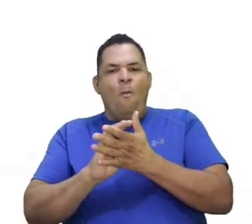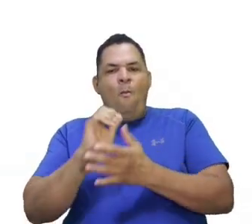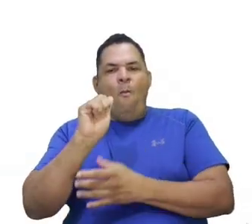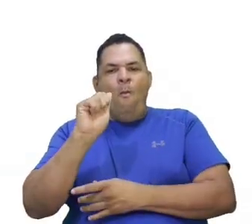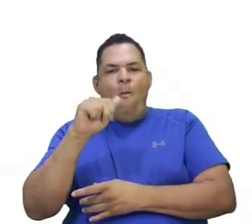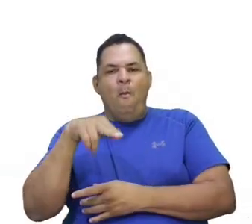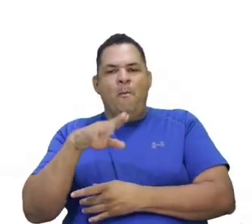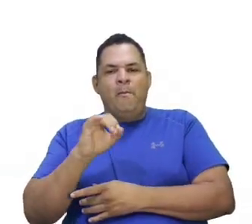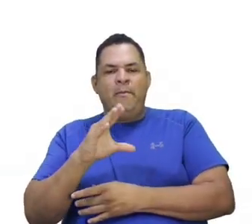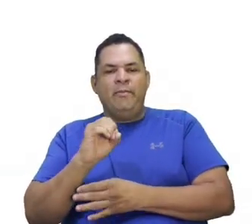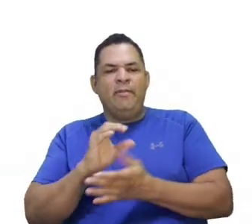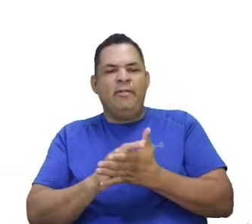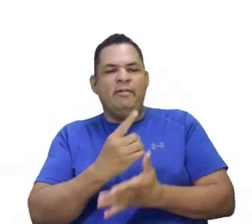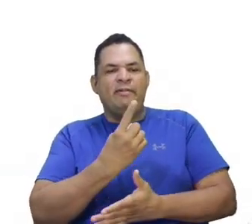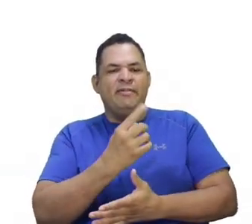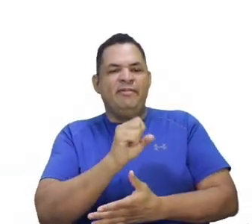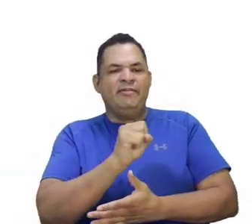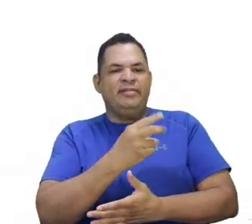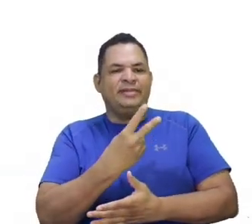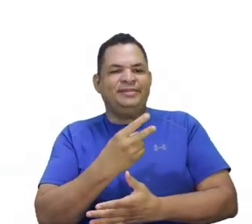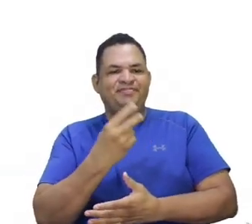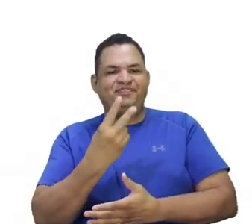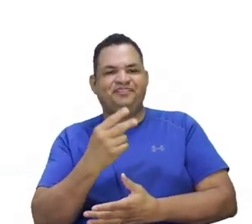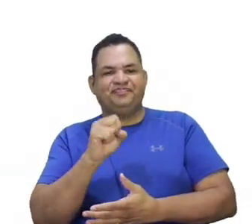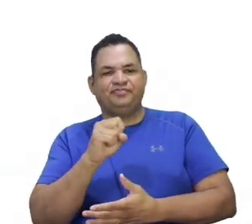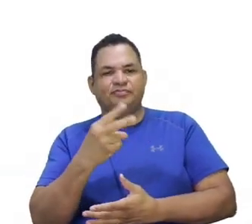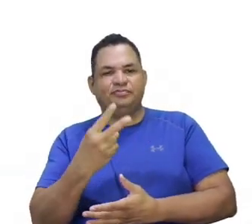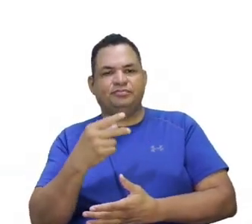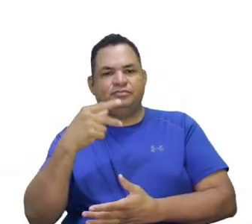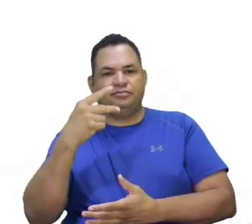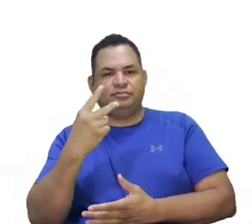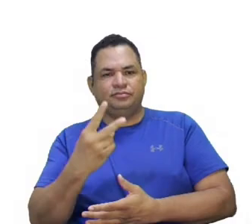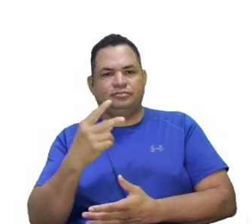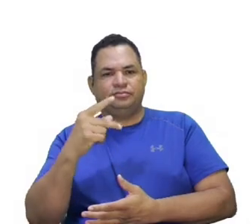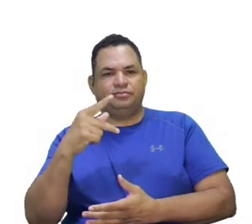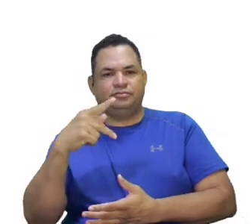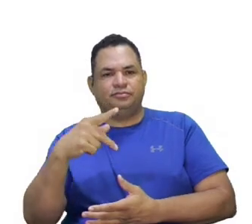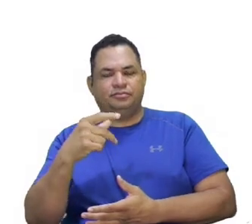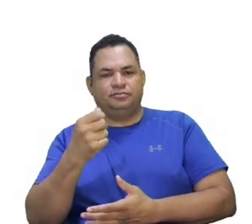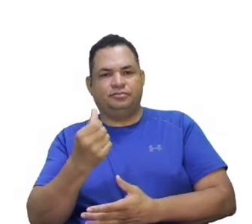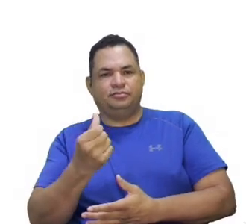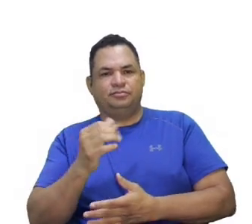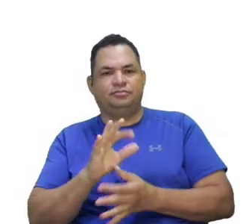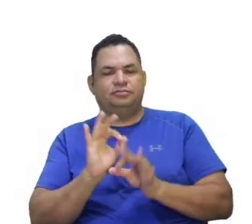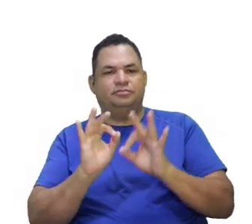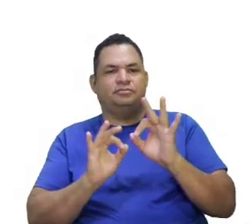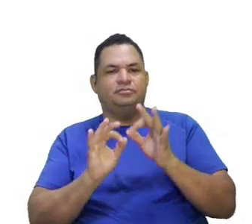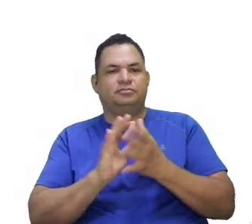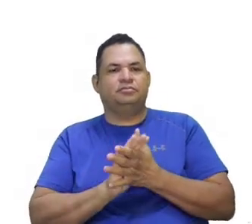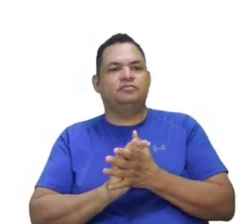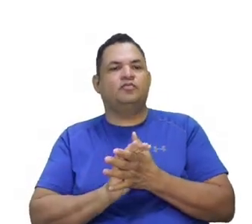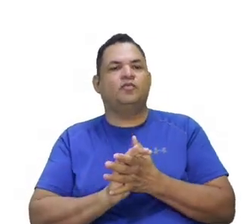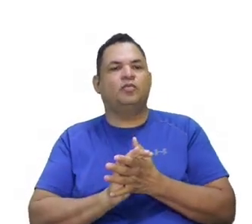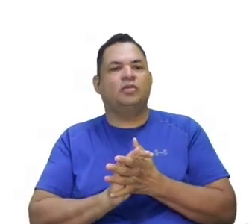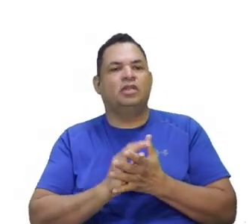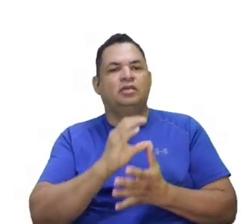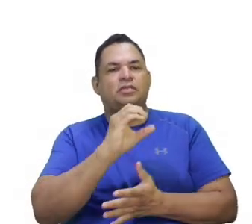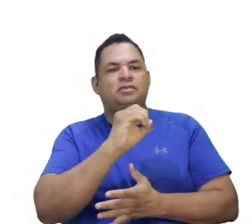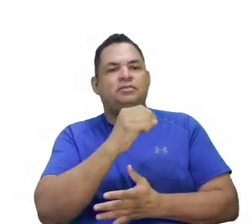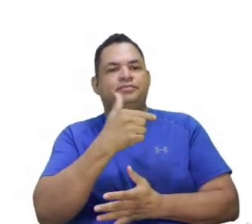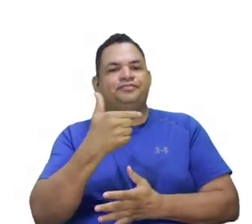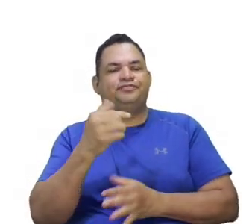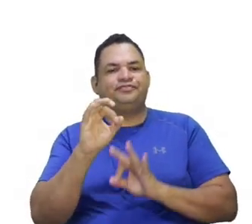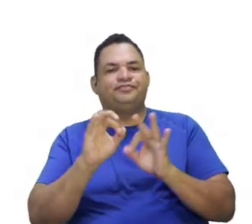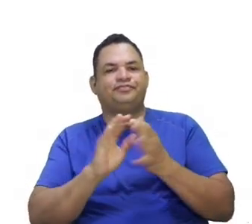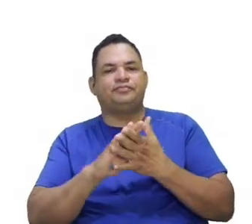vai ficar 1s2, 2s2, 2p6. Onde o nosso oxigênio